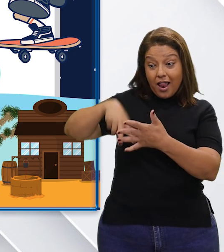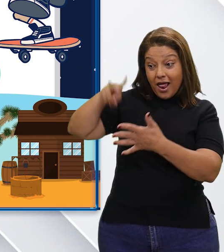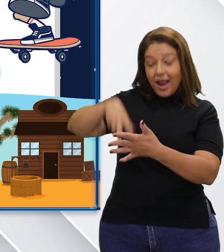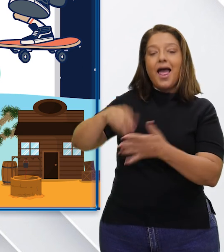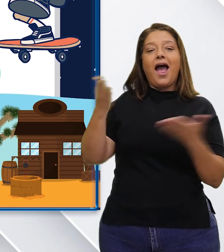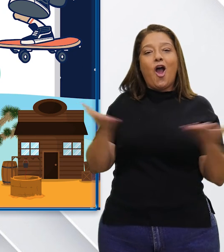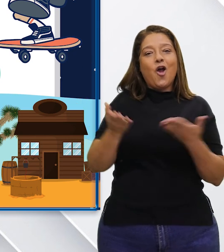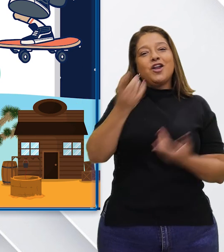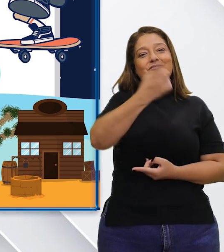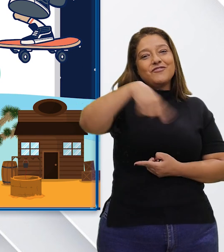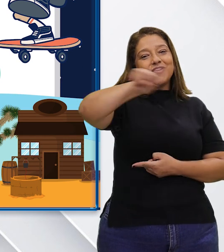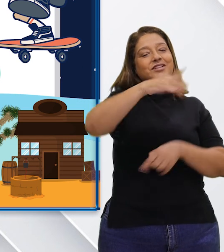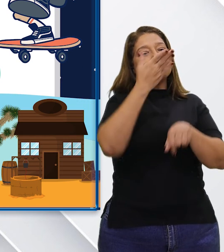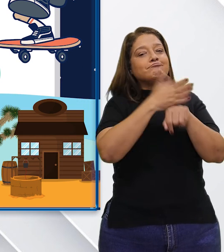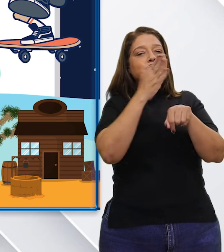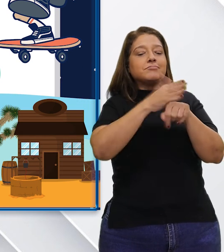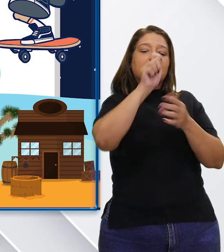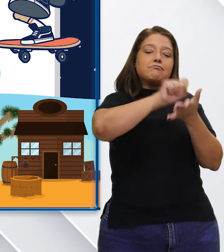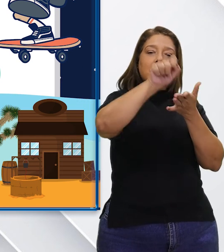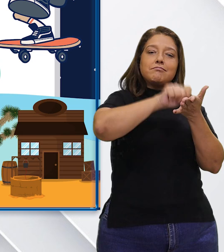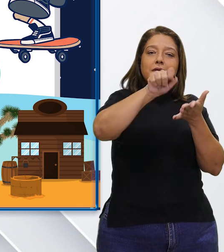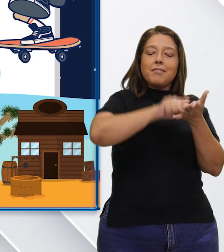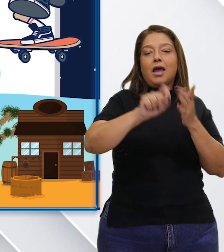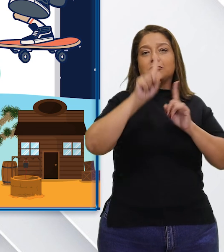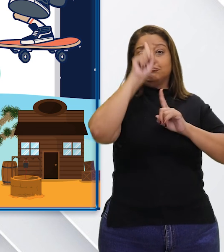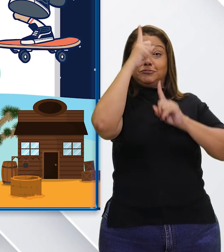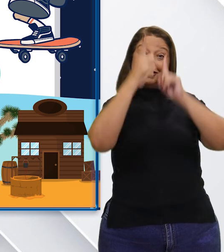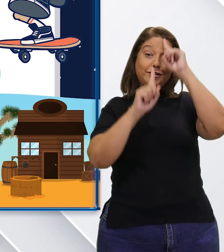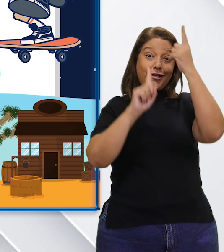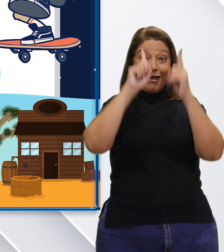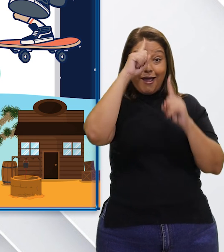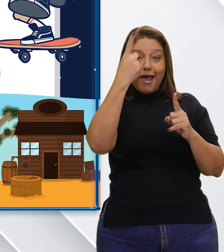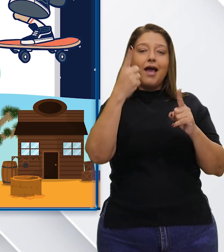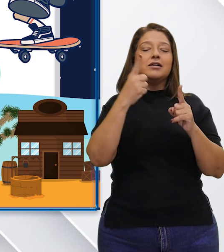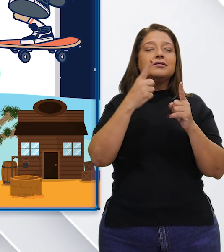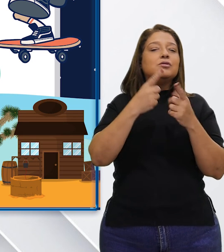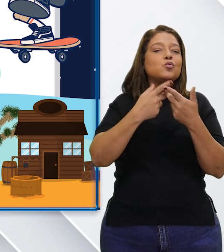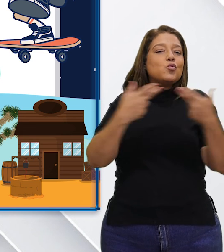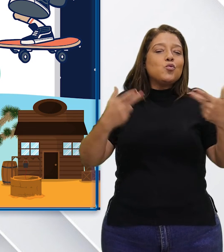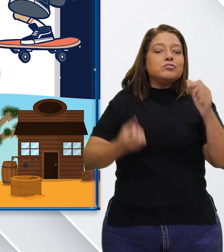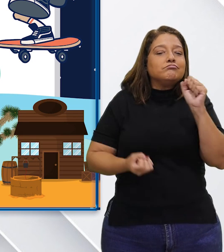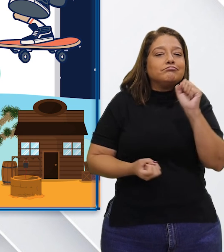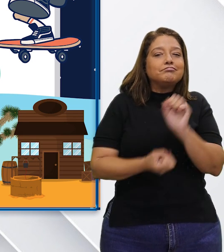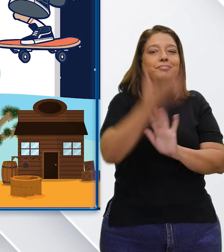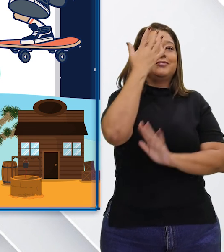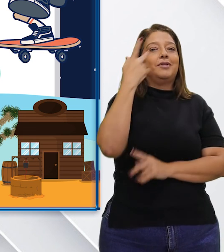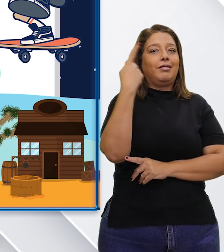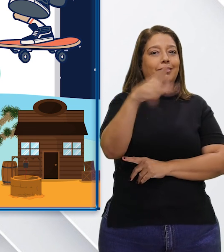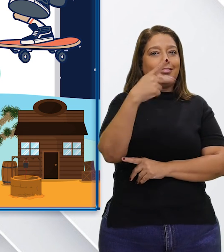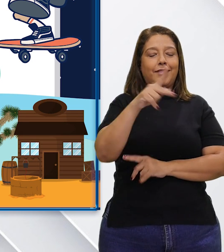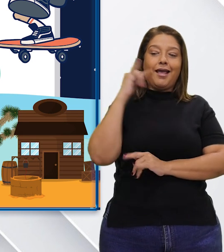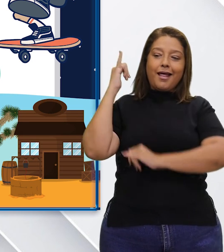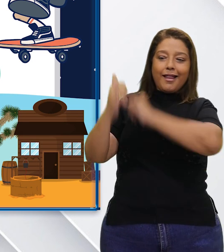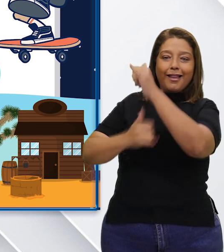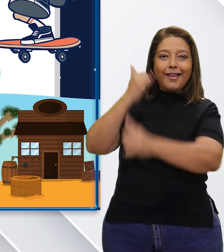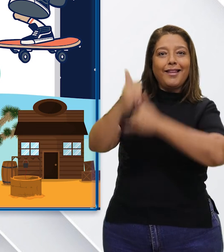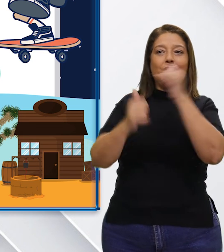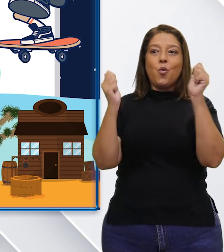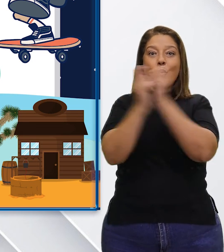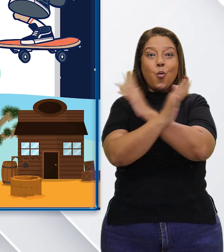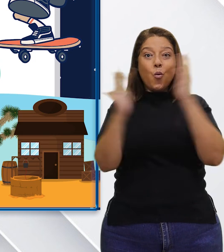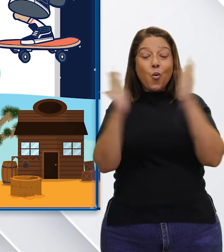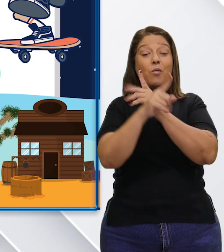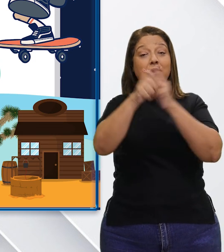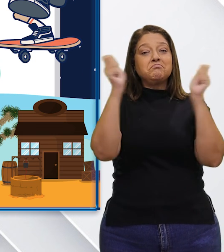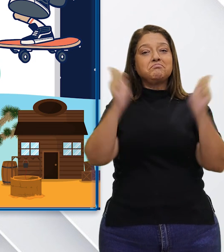de praticar a escrita. Seja criativo e crie uma lenda urbana para ser